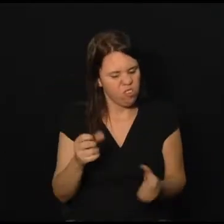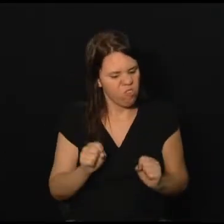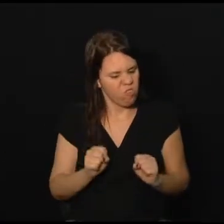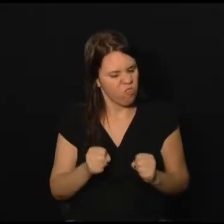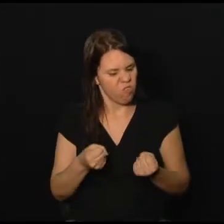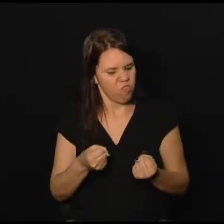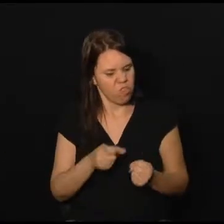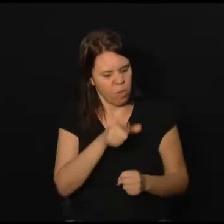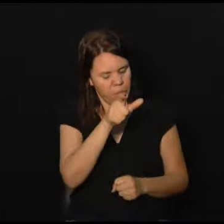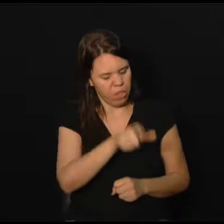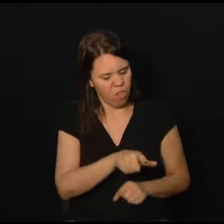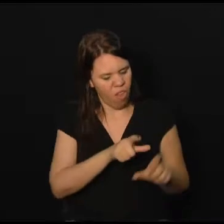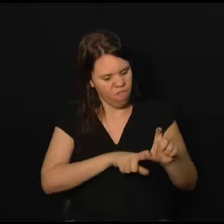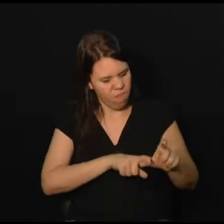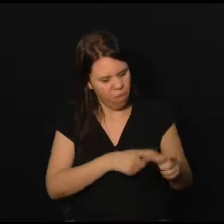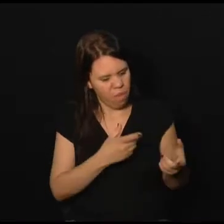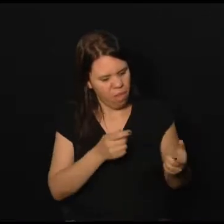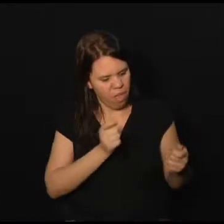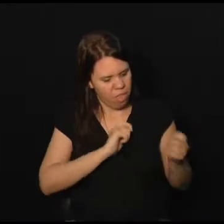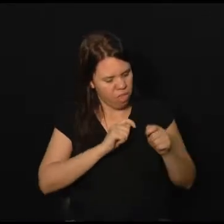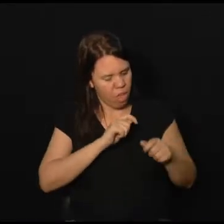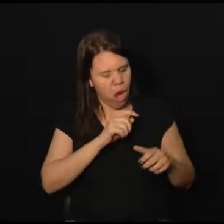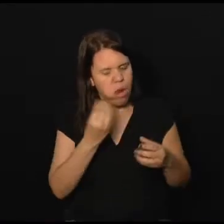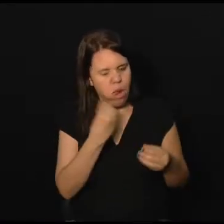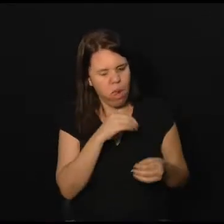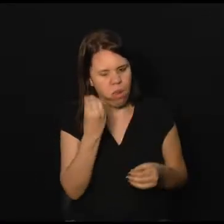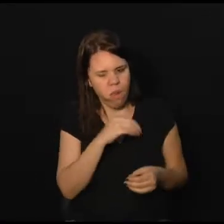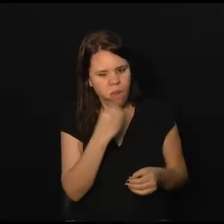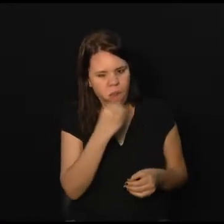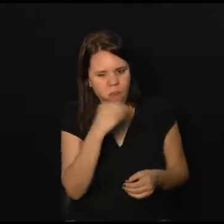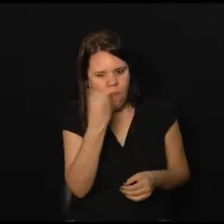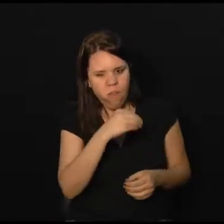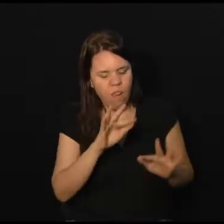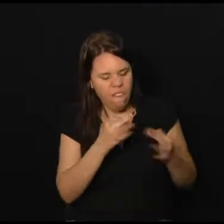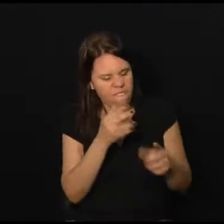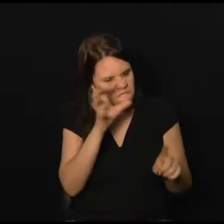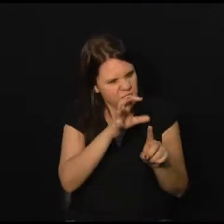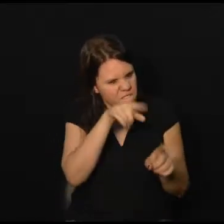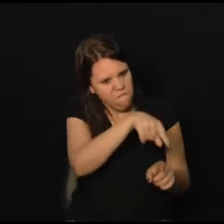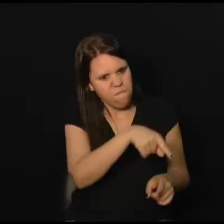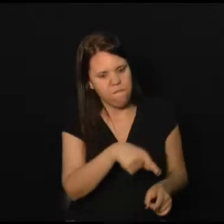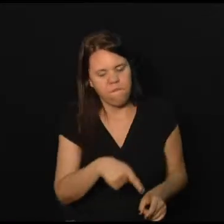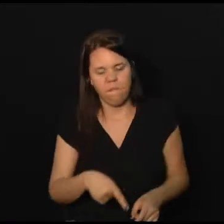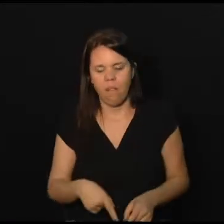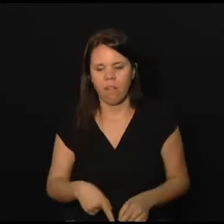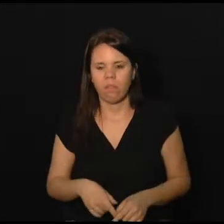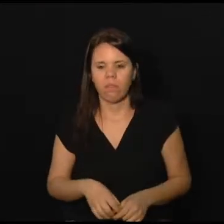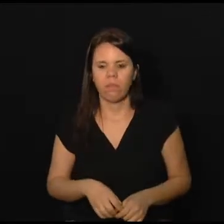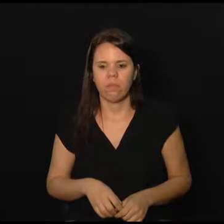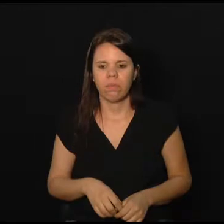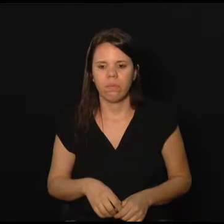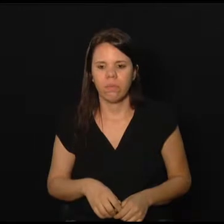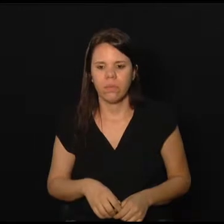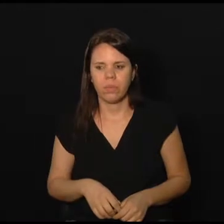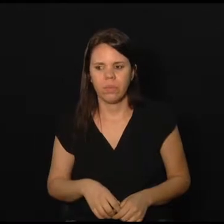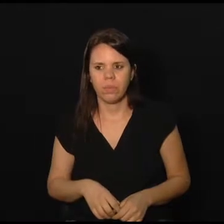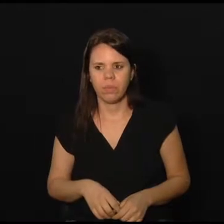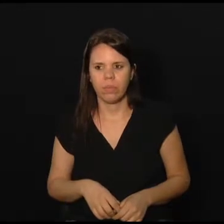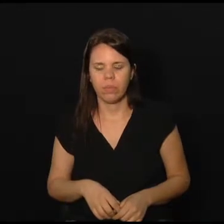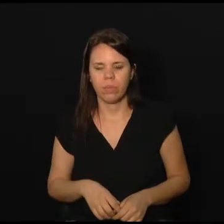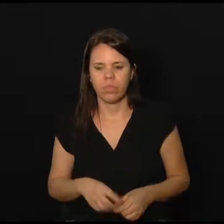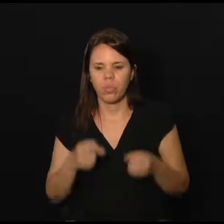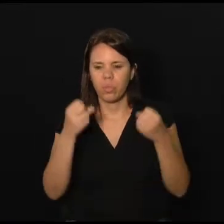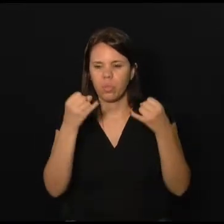do dependente e a própria manipulação, ele vai jogar isso para o familiar. Então, a justificativa,